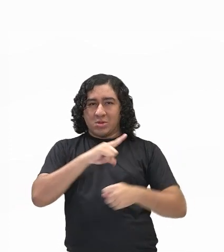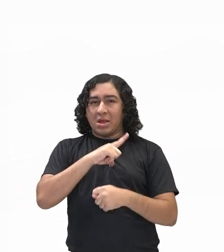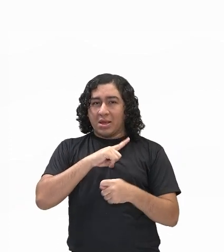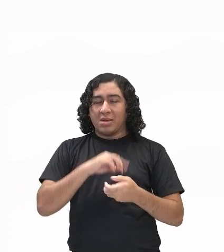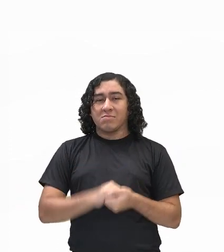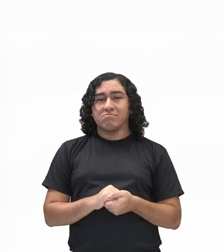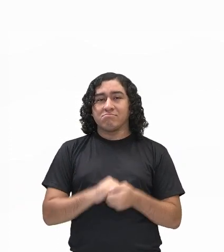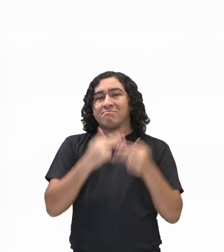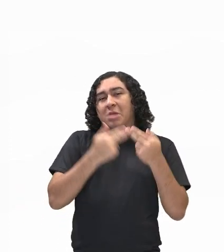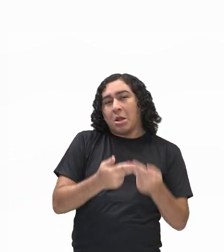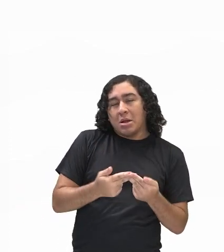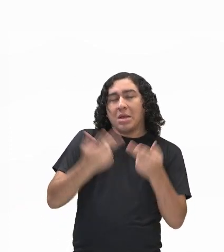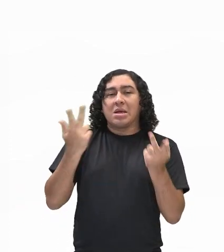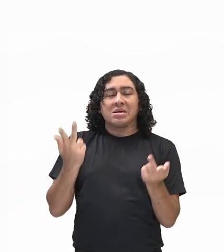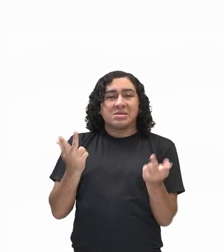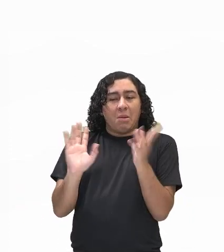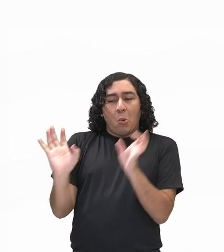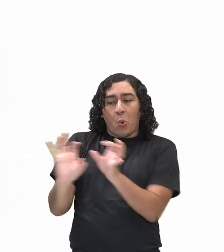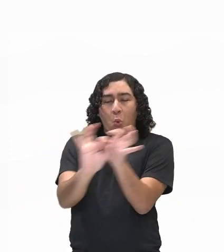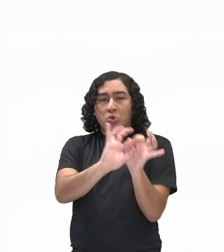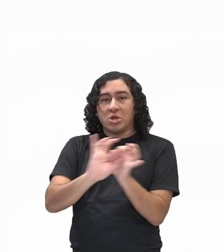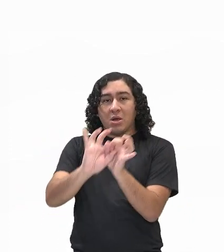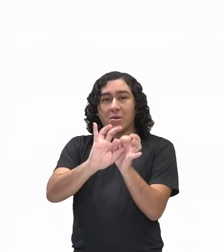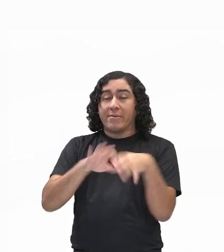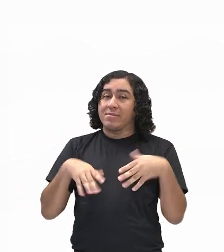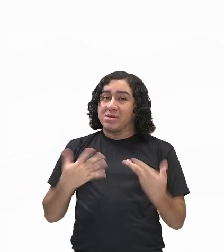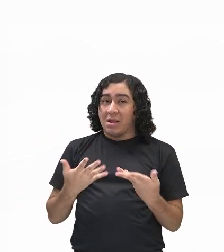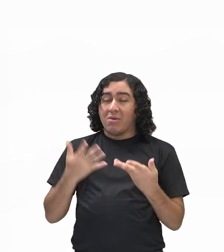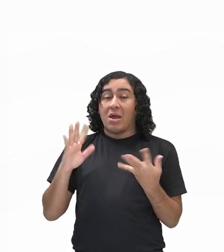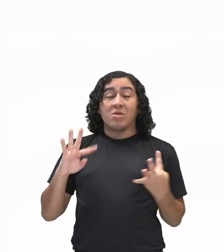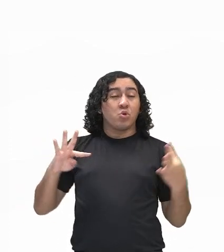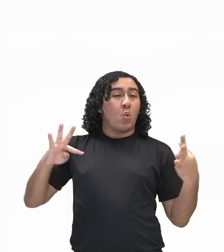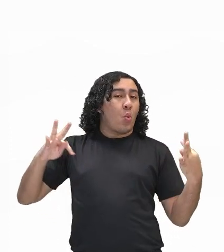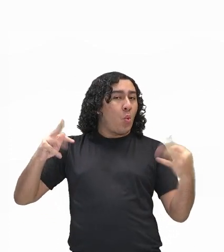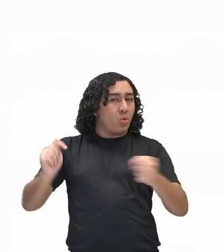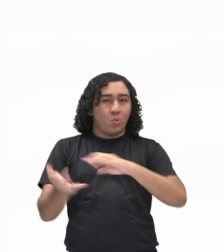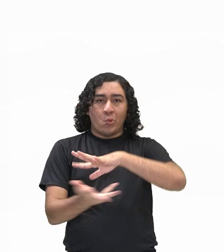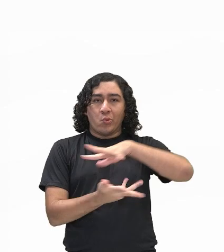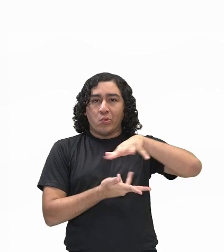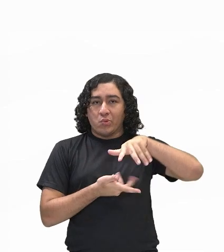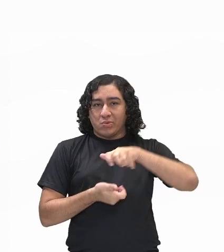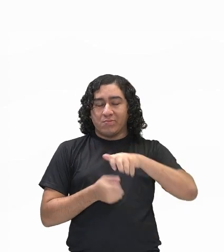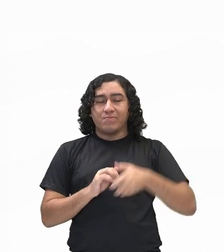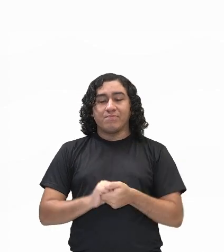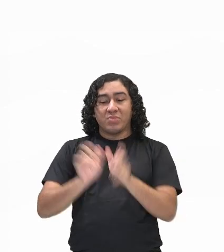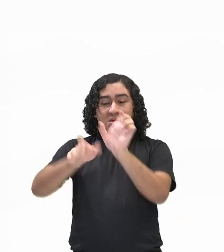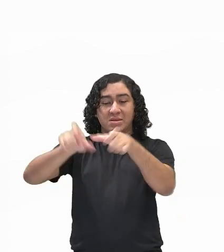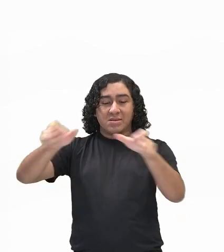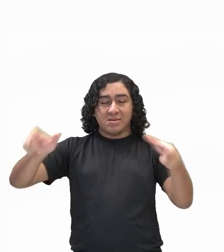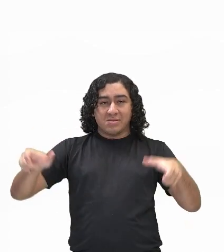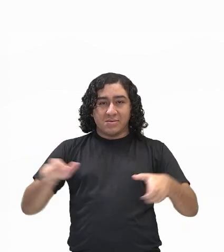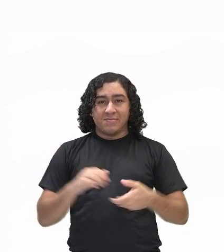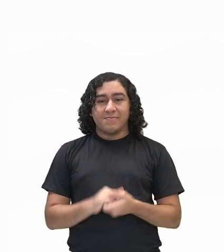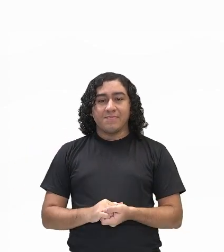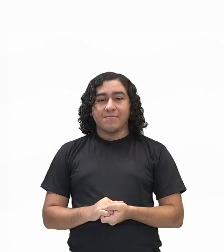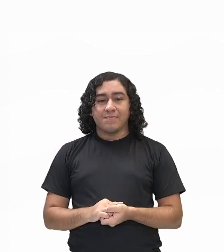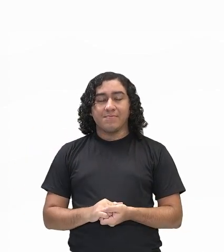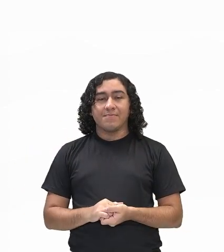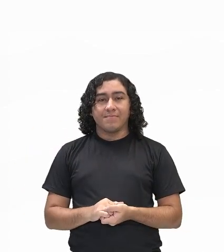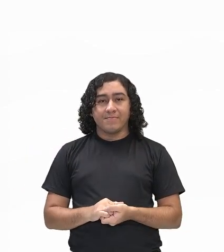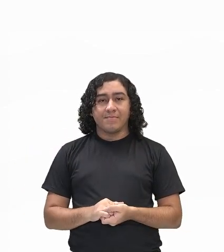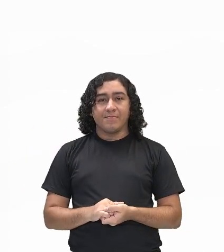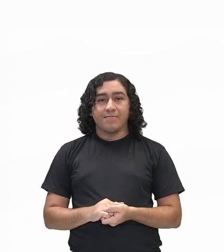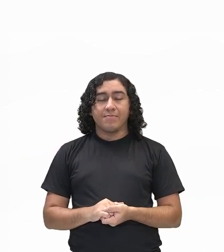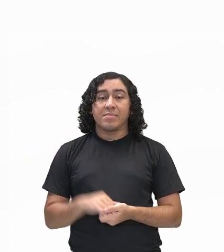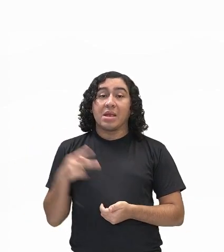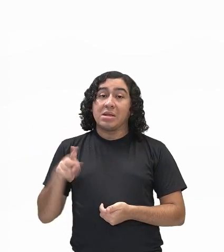tolerância, de união, nós estamos falando geral, né? Então, esses valores servem sempre para guiar